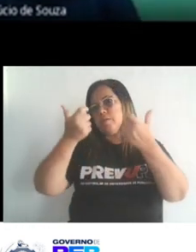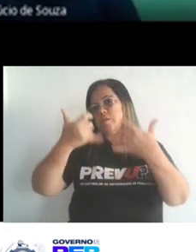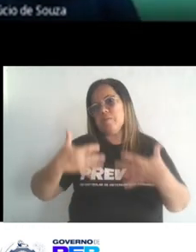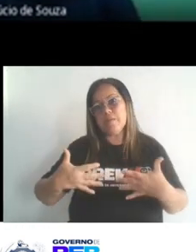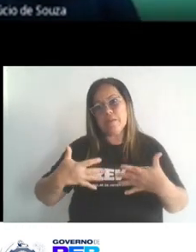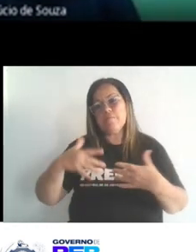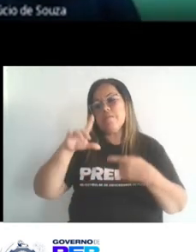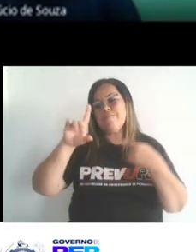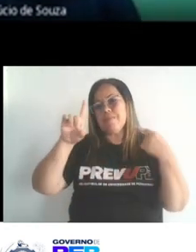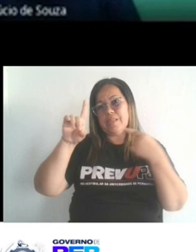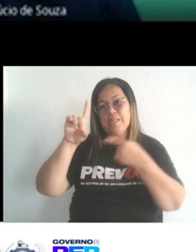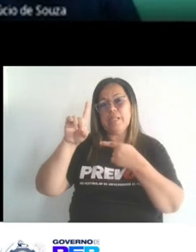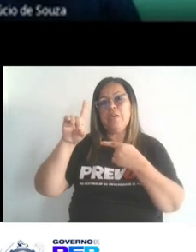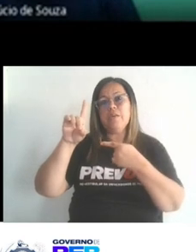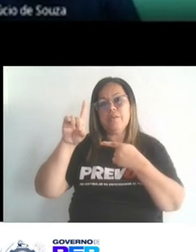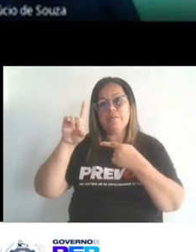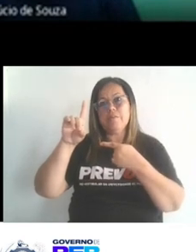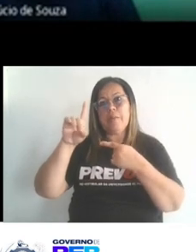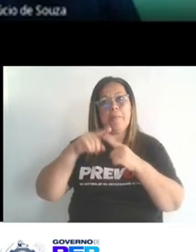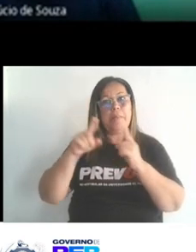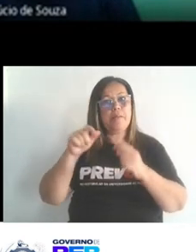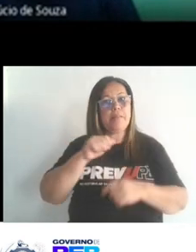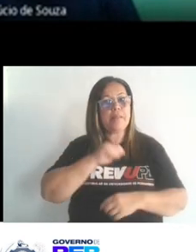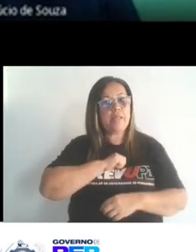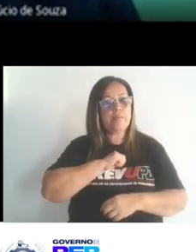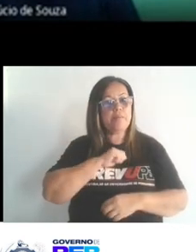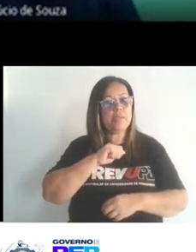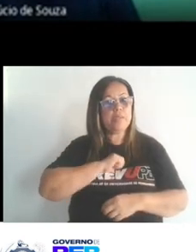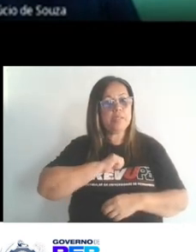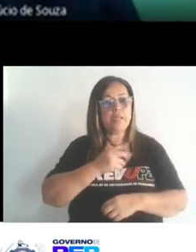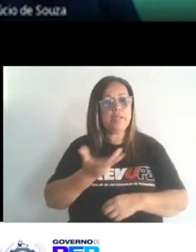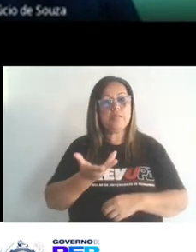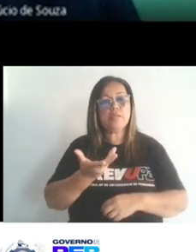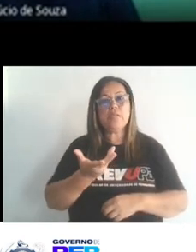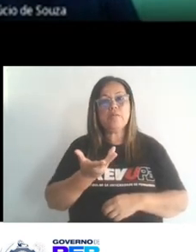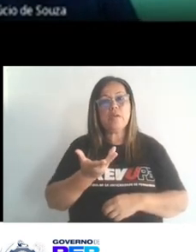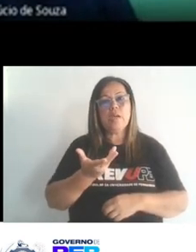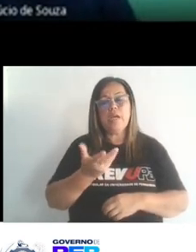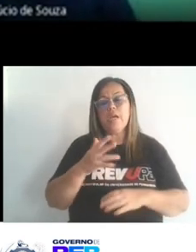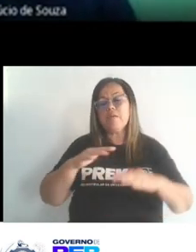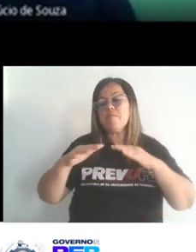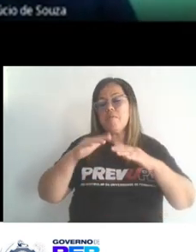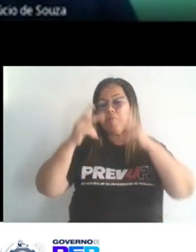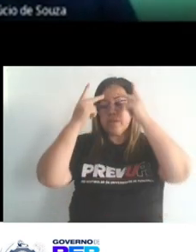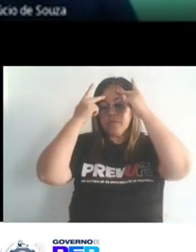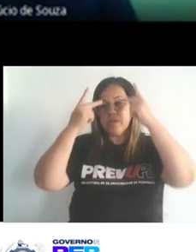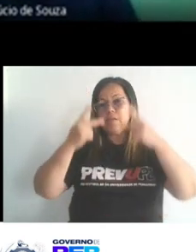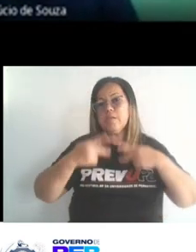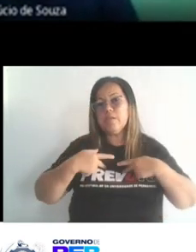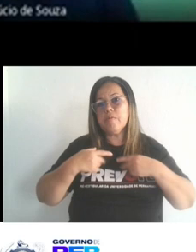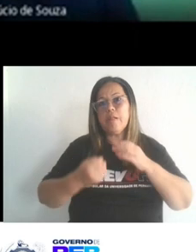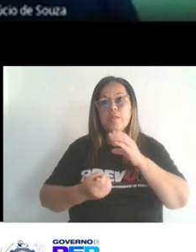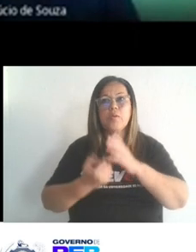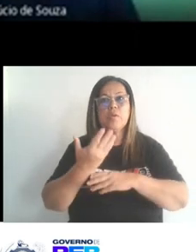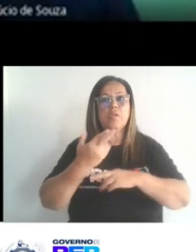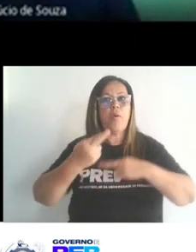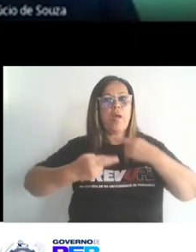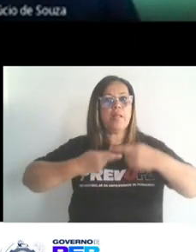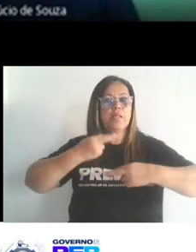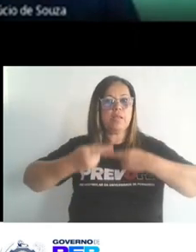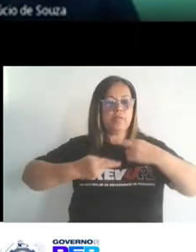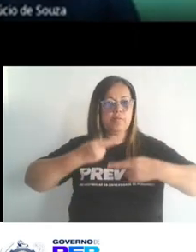o antropocêntricismo vai nascer justamente com o movimento humanista que vai gerar o renascimento então o